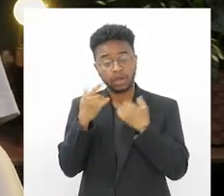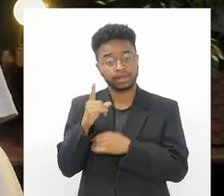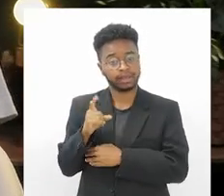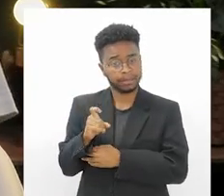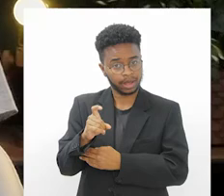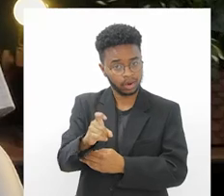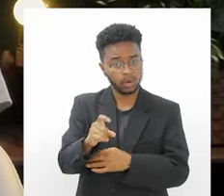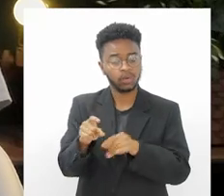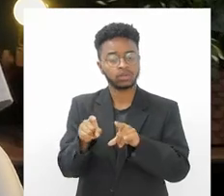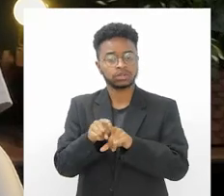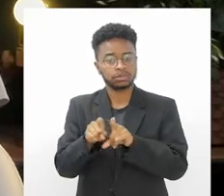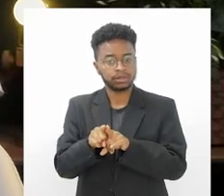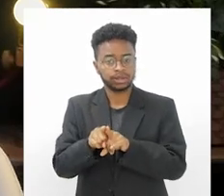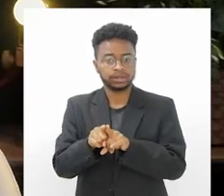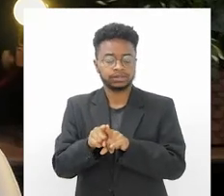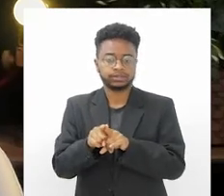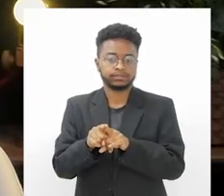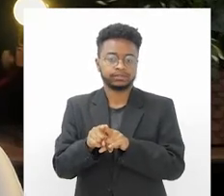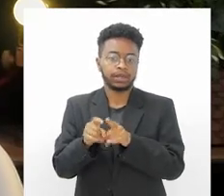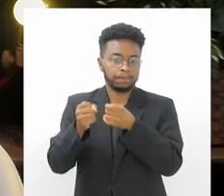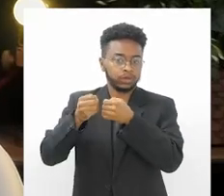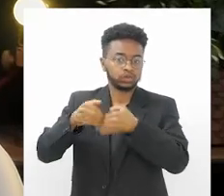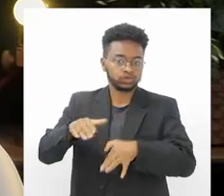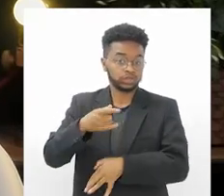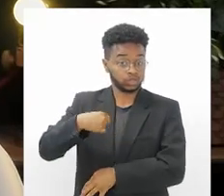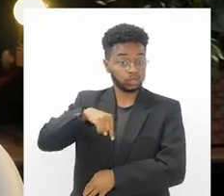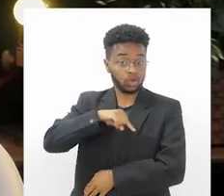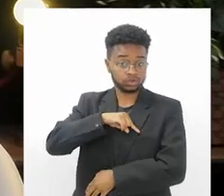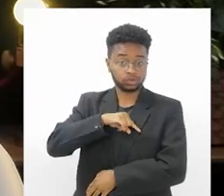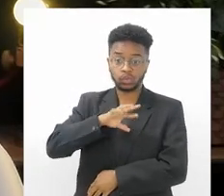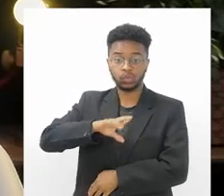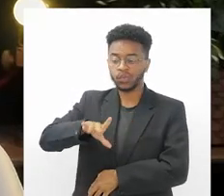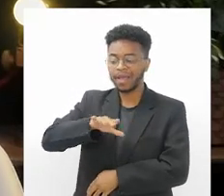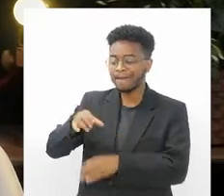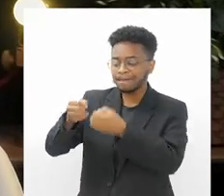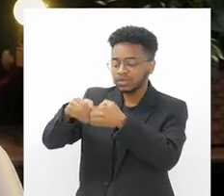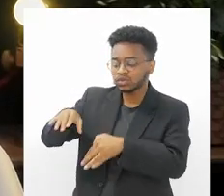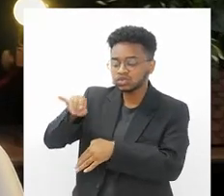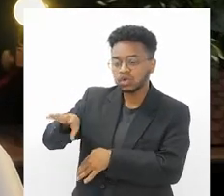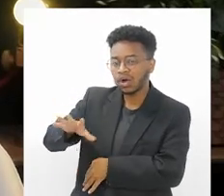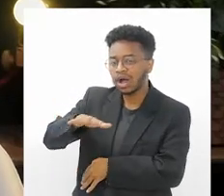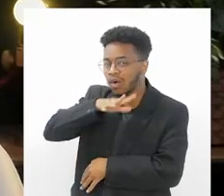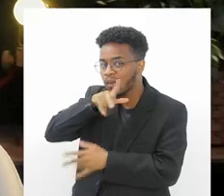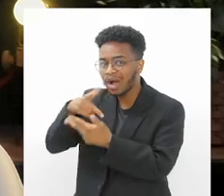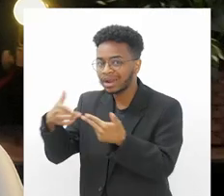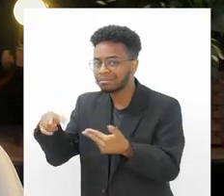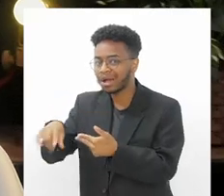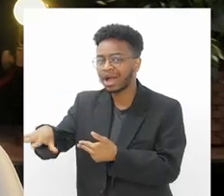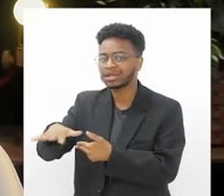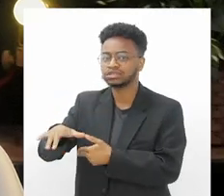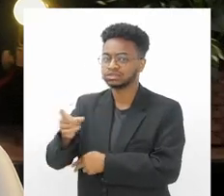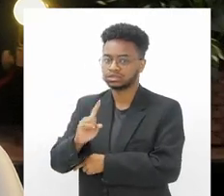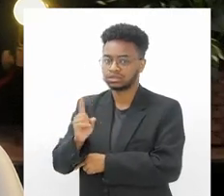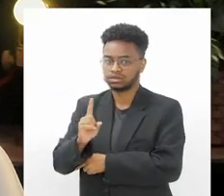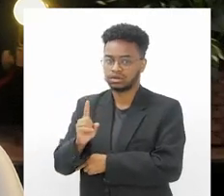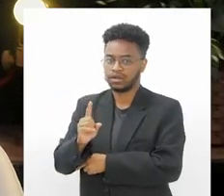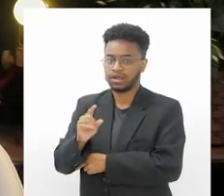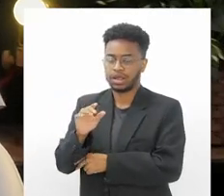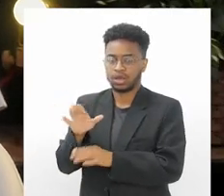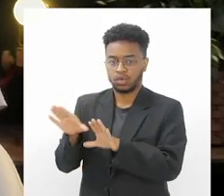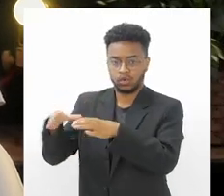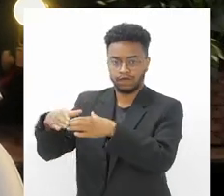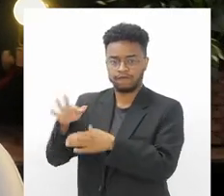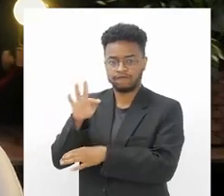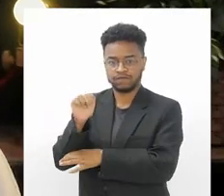do camarão, né? De tudo isso acaba trazendo prejuízo, não só ali para os animais, entre aspas, né? Para a própria